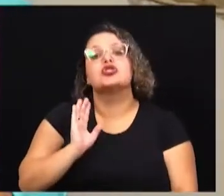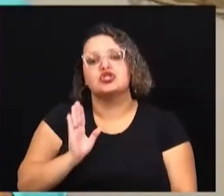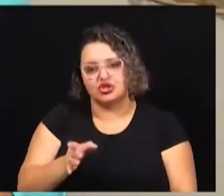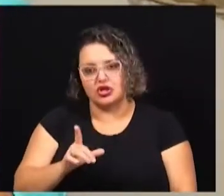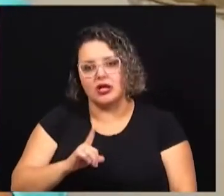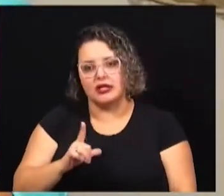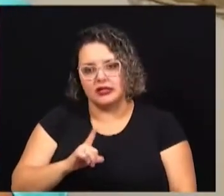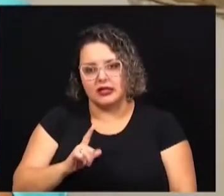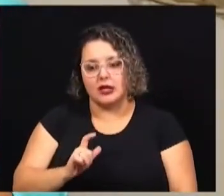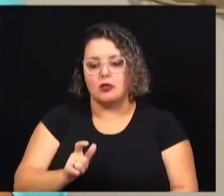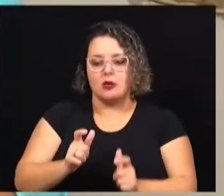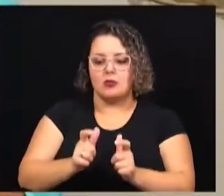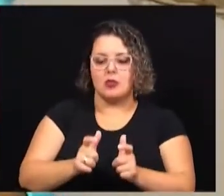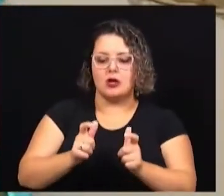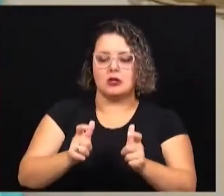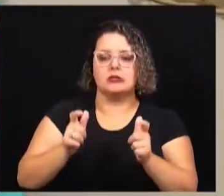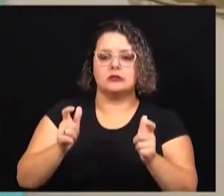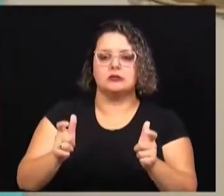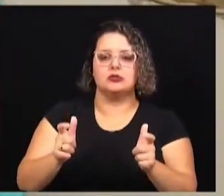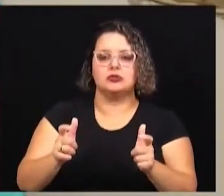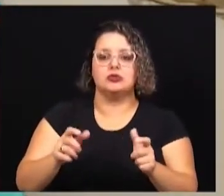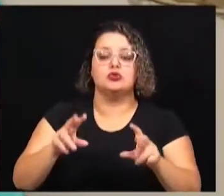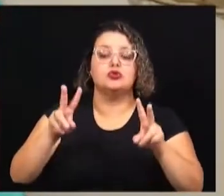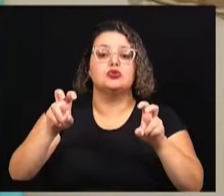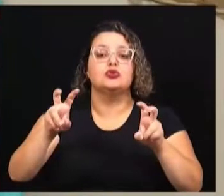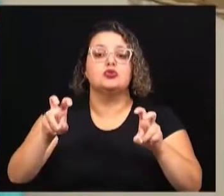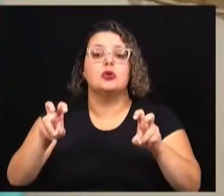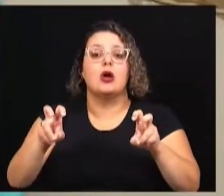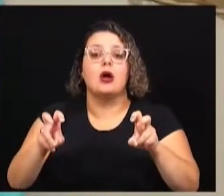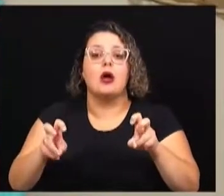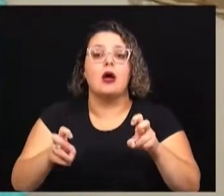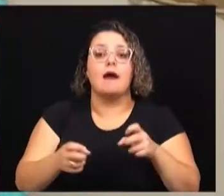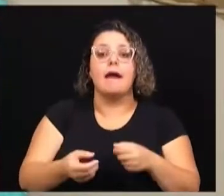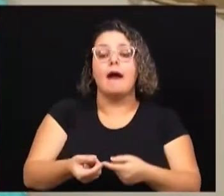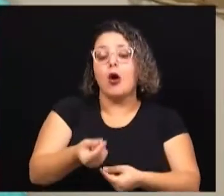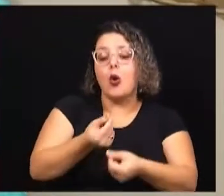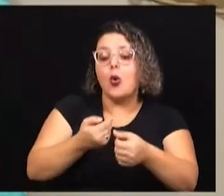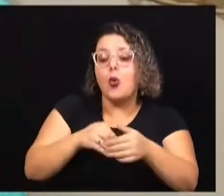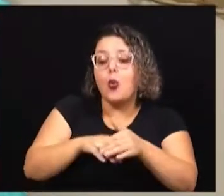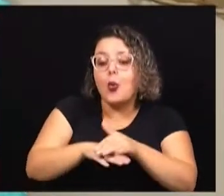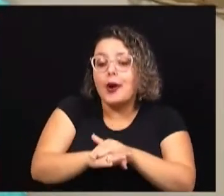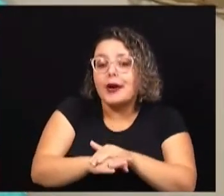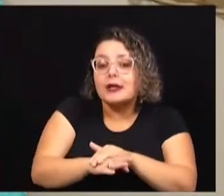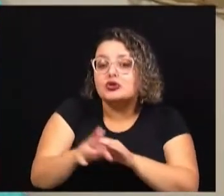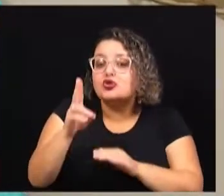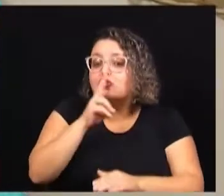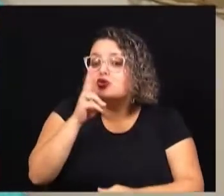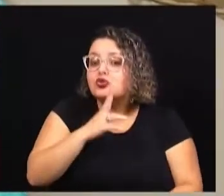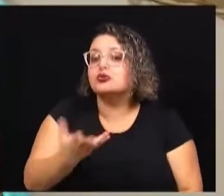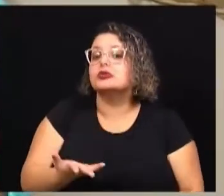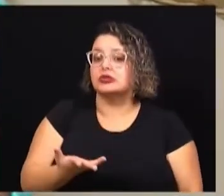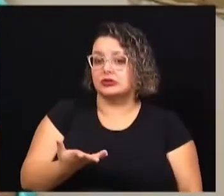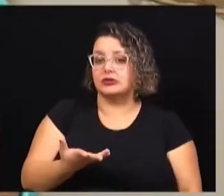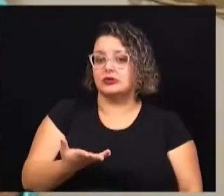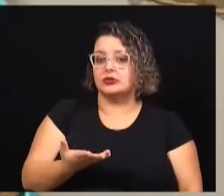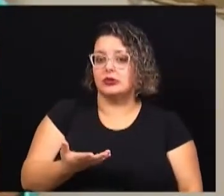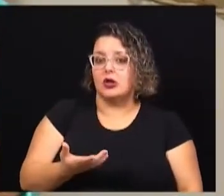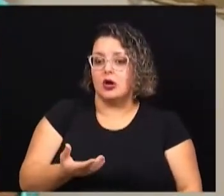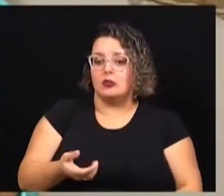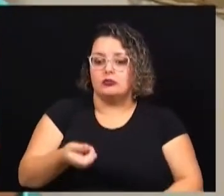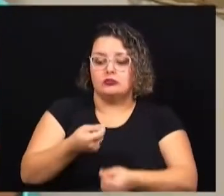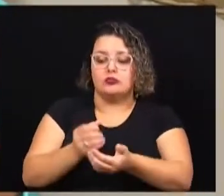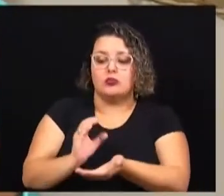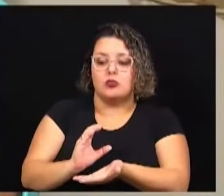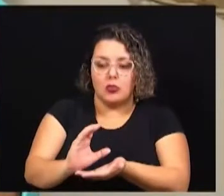já tem, aumentar o que a gente chama de reserva de emergência, que é uma aplicação